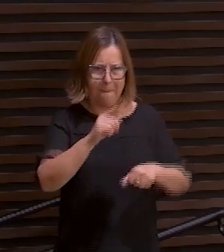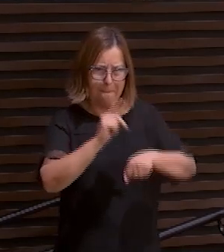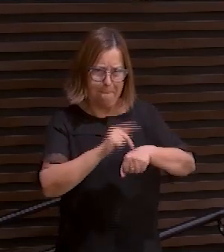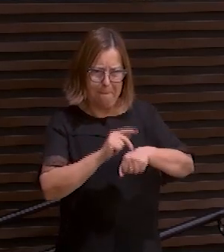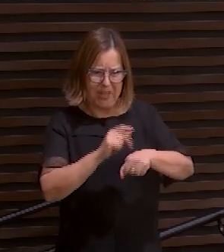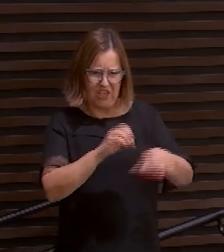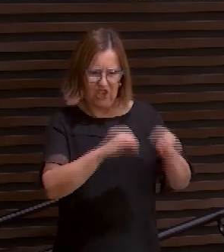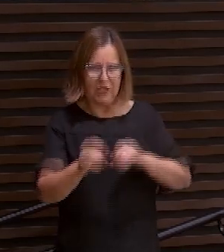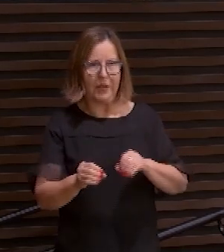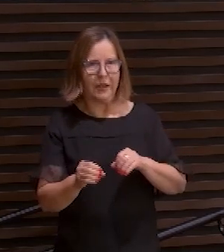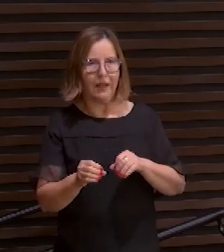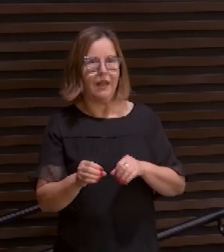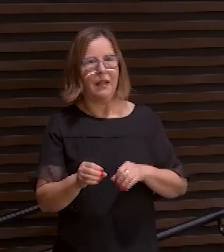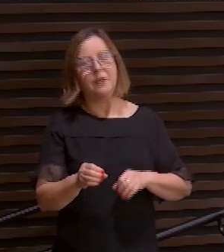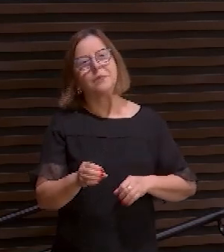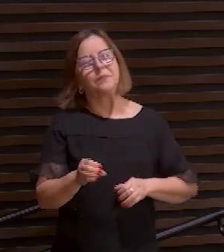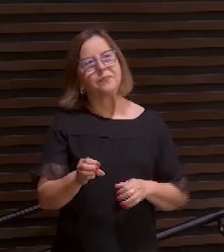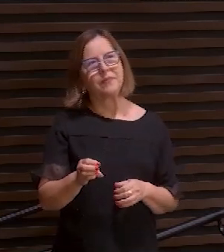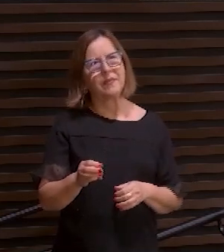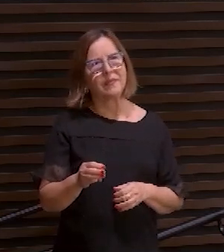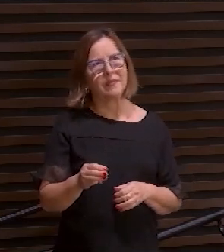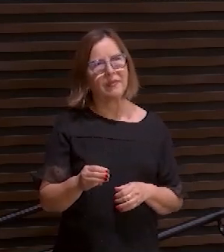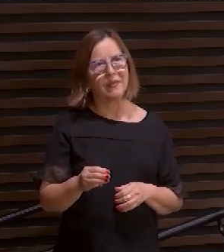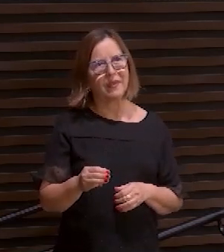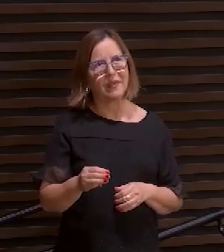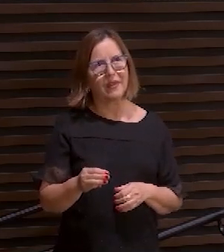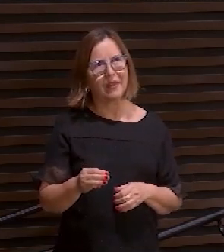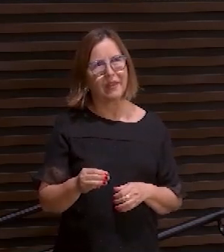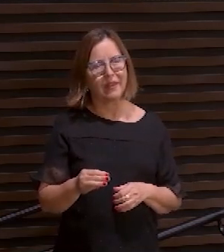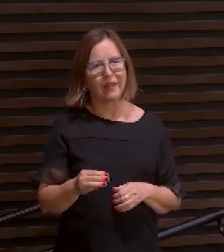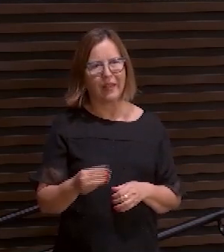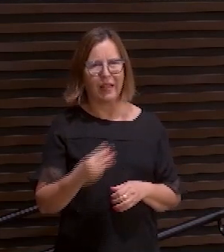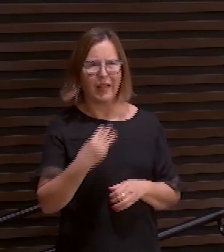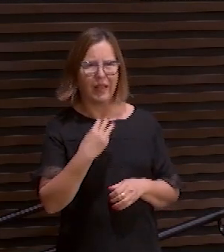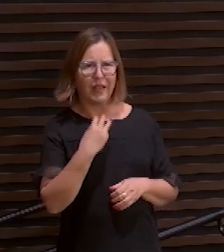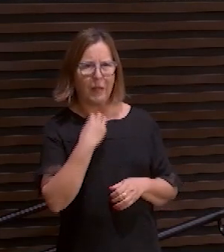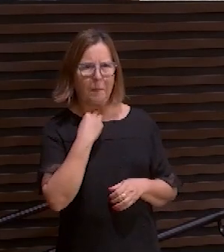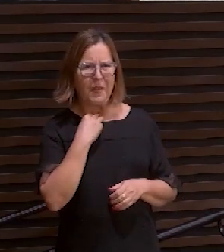disse: não, é de 4 dias, cheira mal.